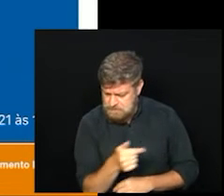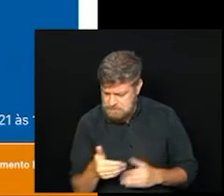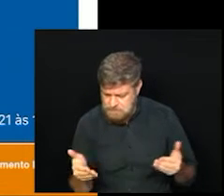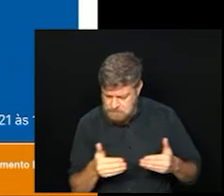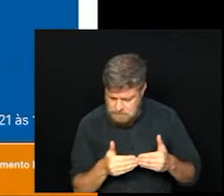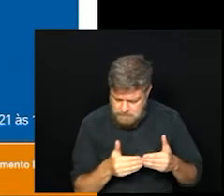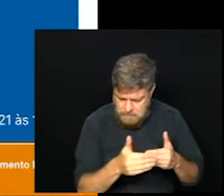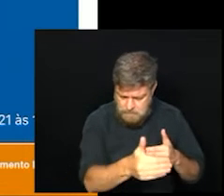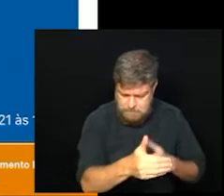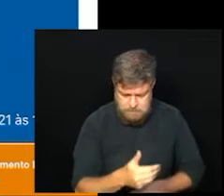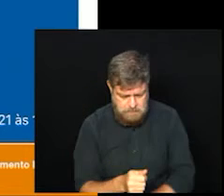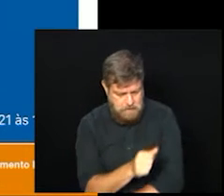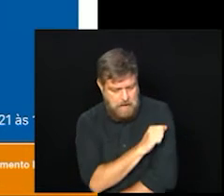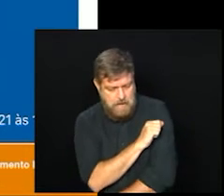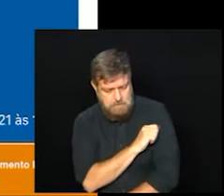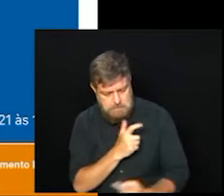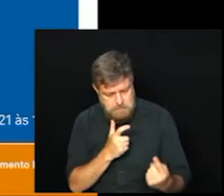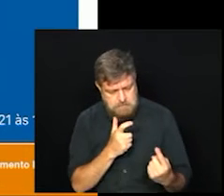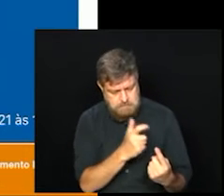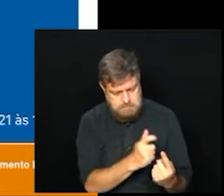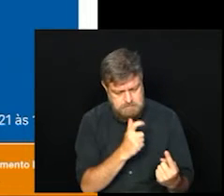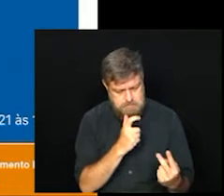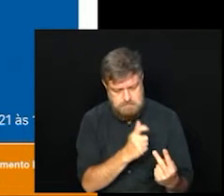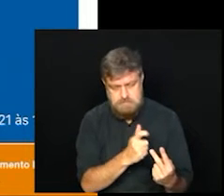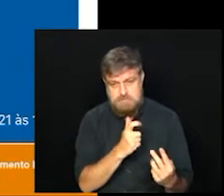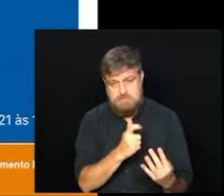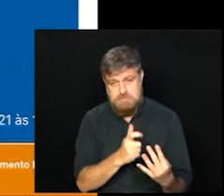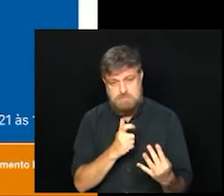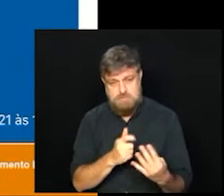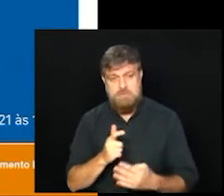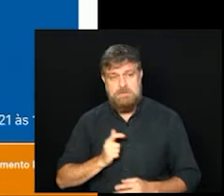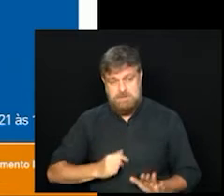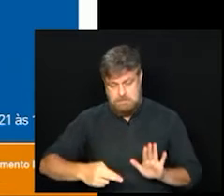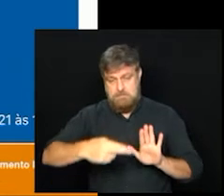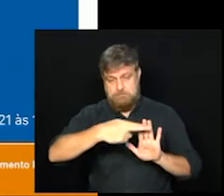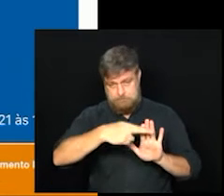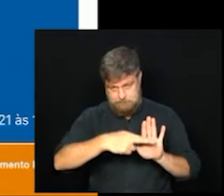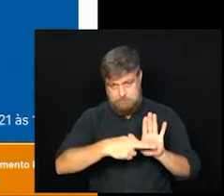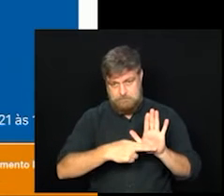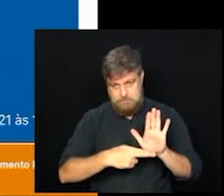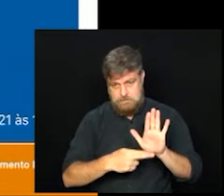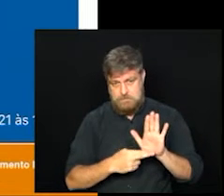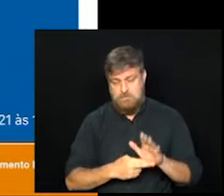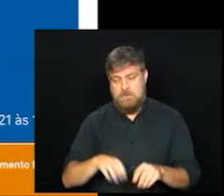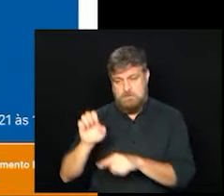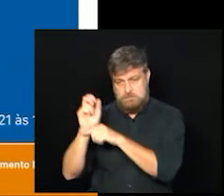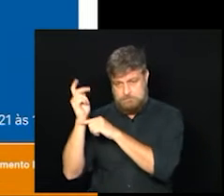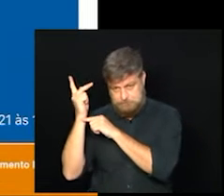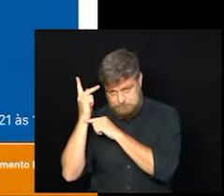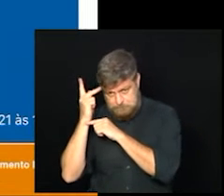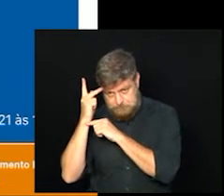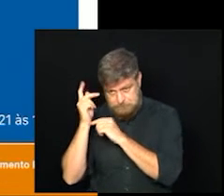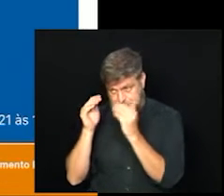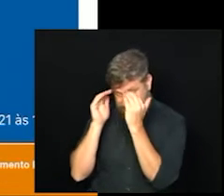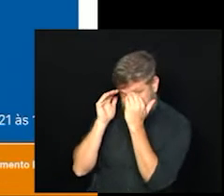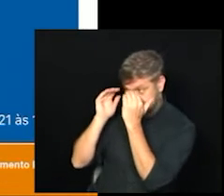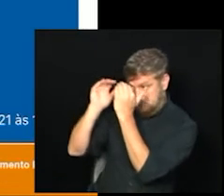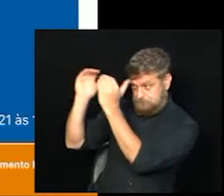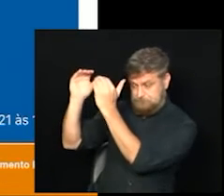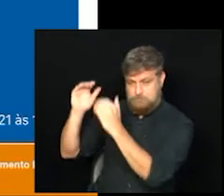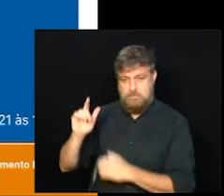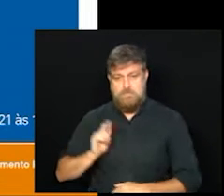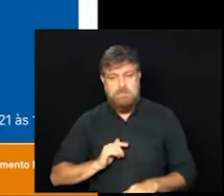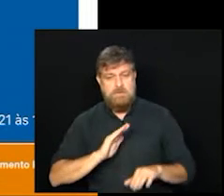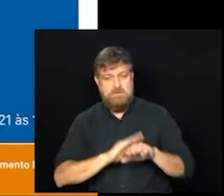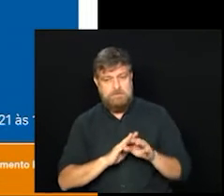também a fazer essa imunização, seguindo todo o calendário vacinal do estado de São Paulo, e aí vai fazer